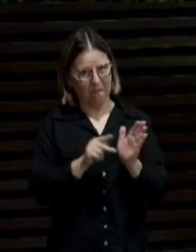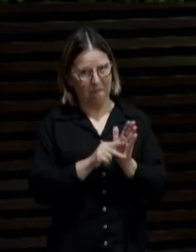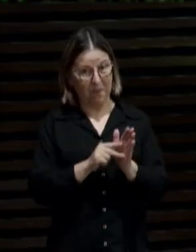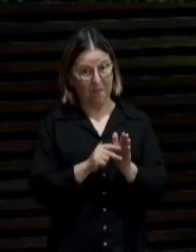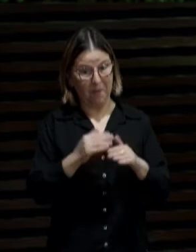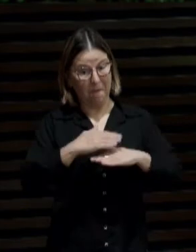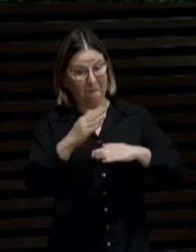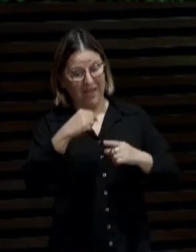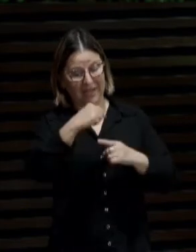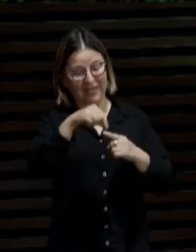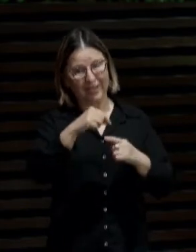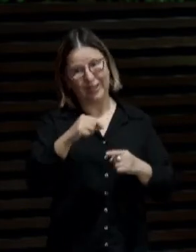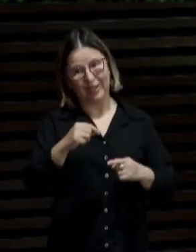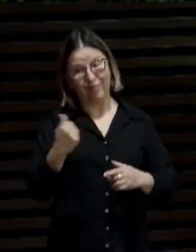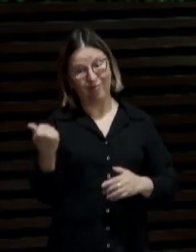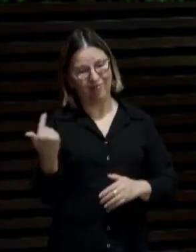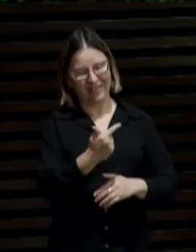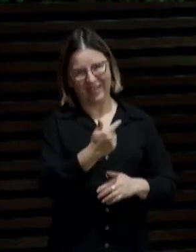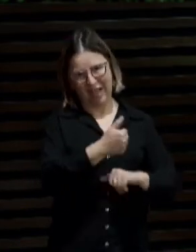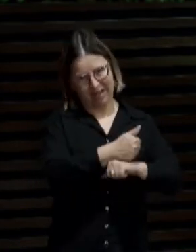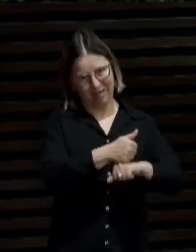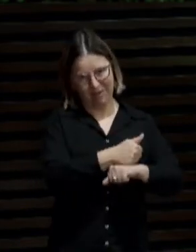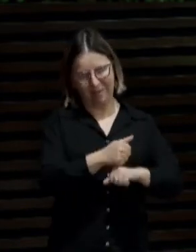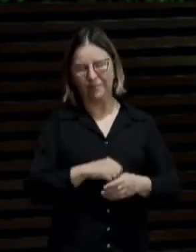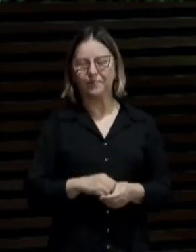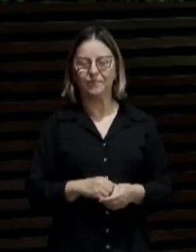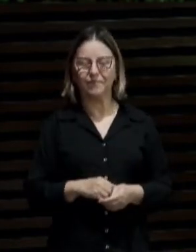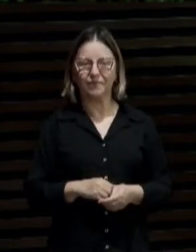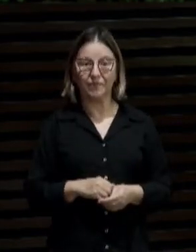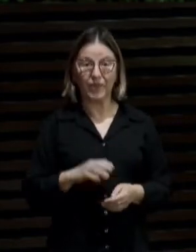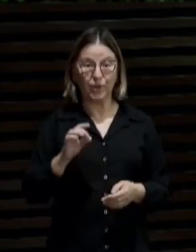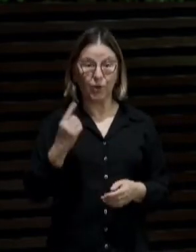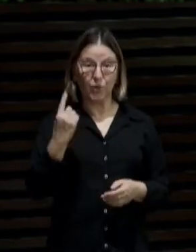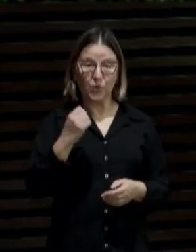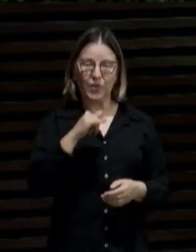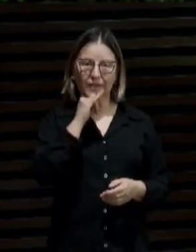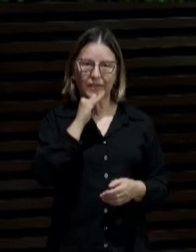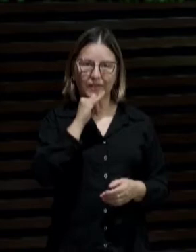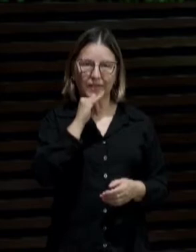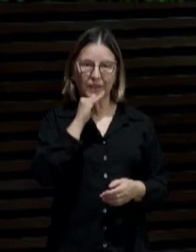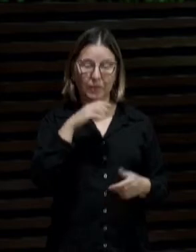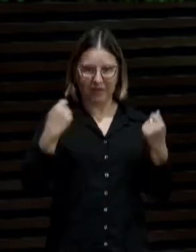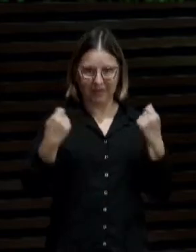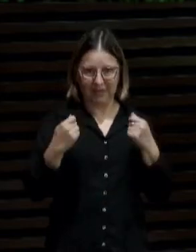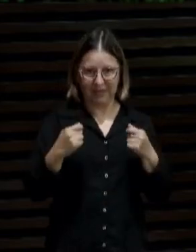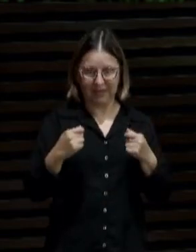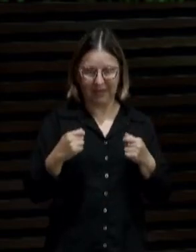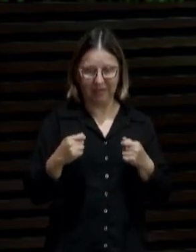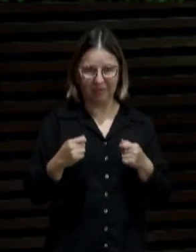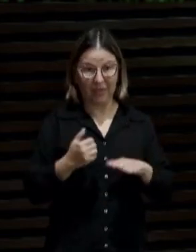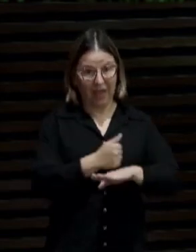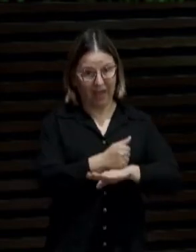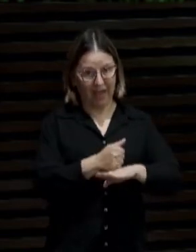Nesse caso, só um exemplo é necessário para se fazer a regra geral, tendo em vista que Abraão foi o padrão